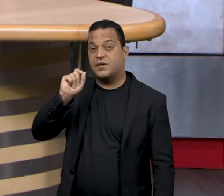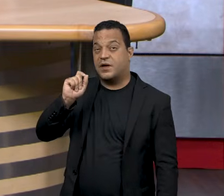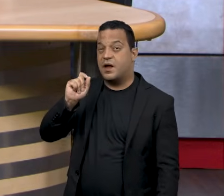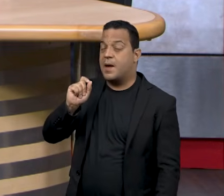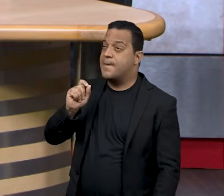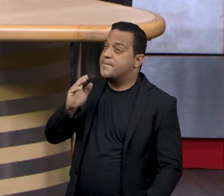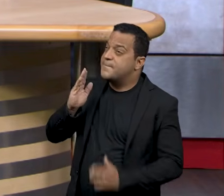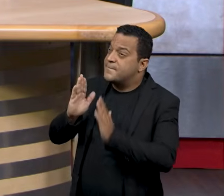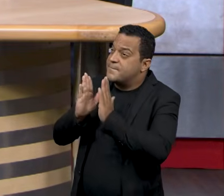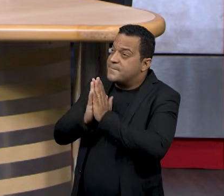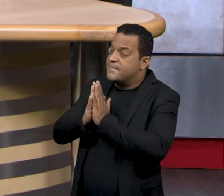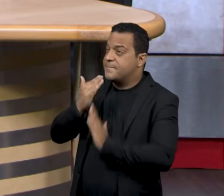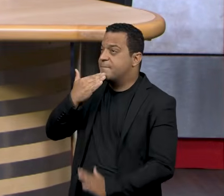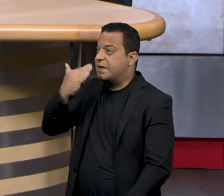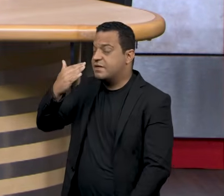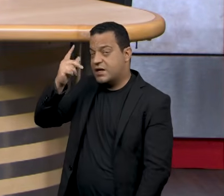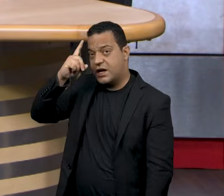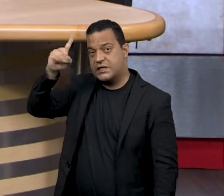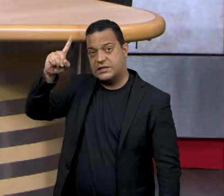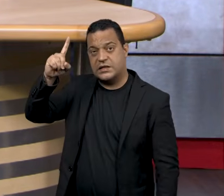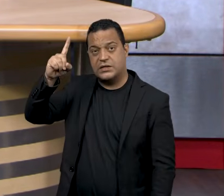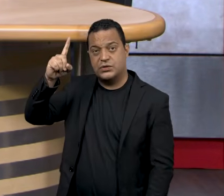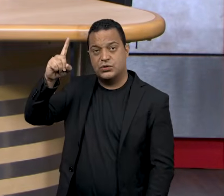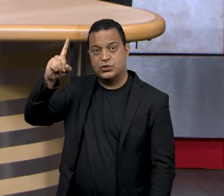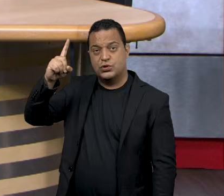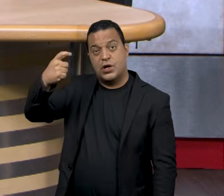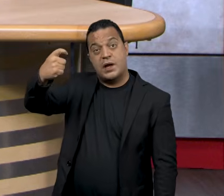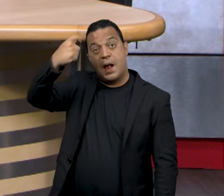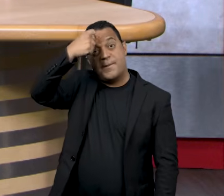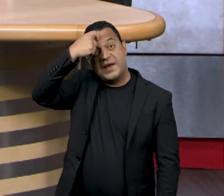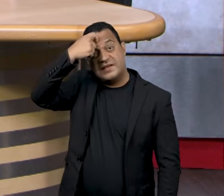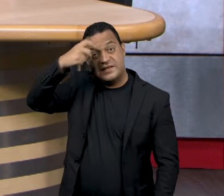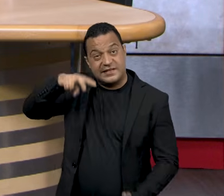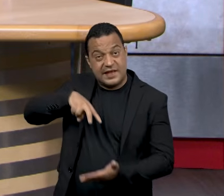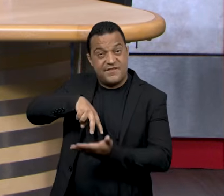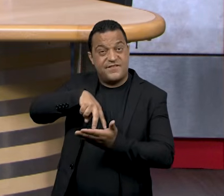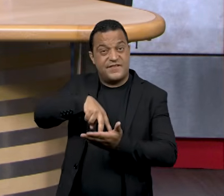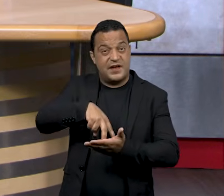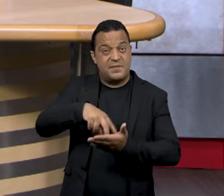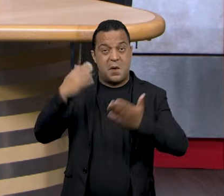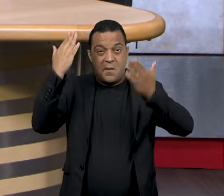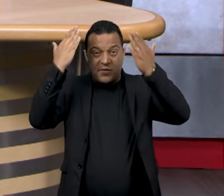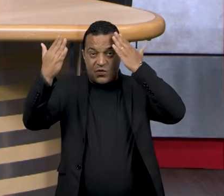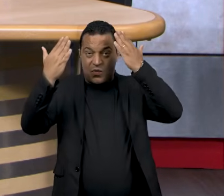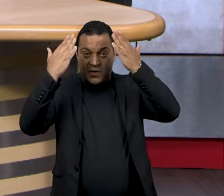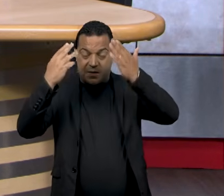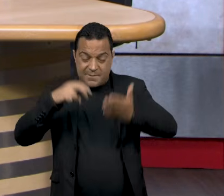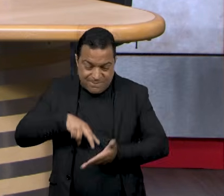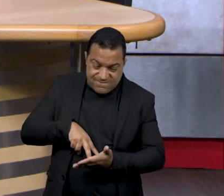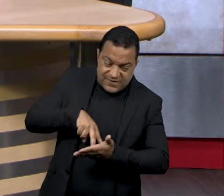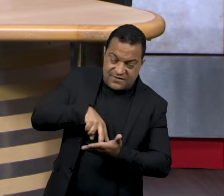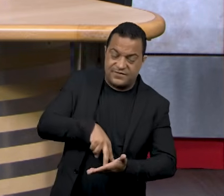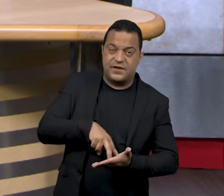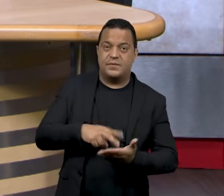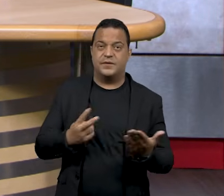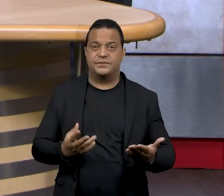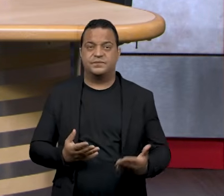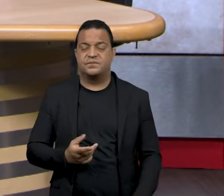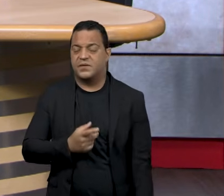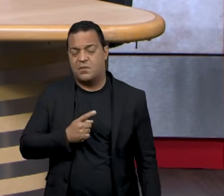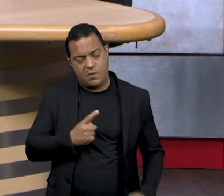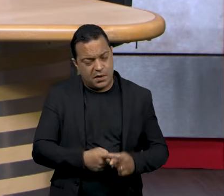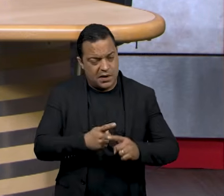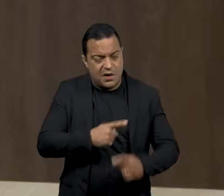isso, buscar em Deus até mesmo a firmeza no psicológico. Isso. Né? Foi isso que o pastor Albino